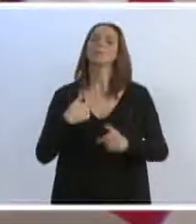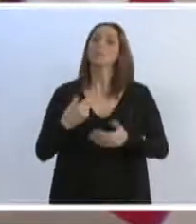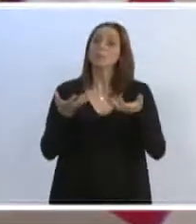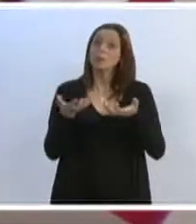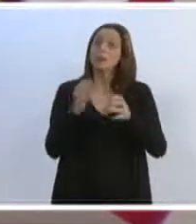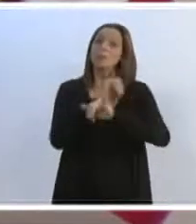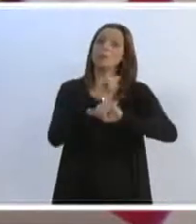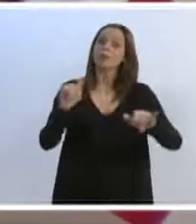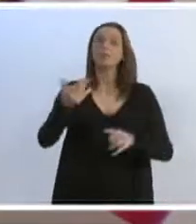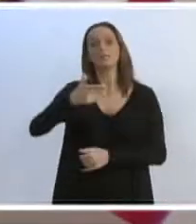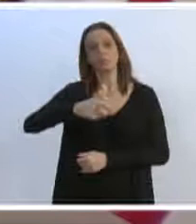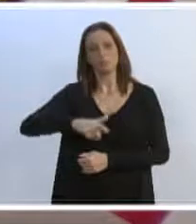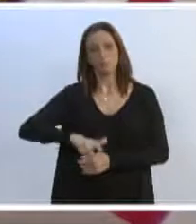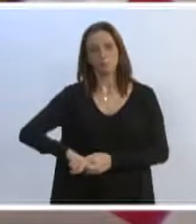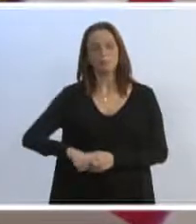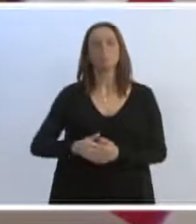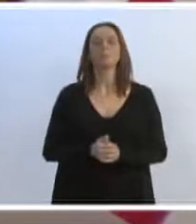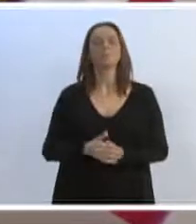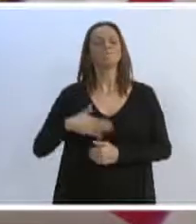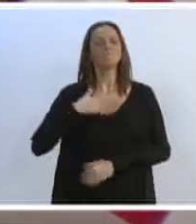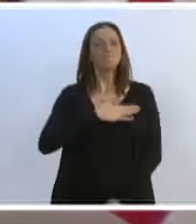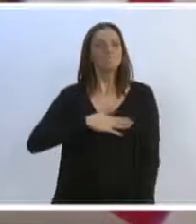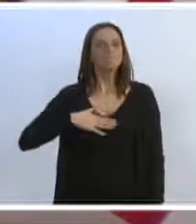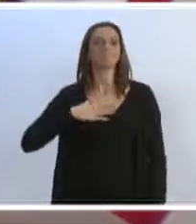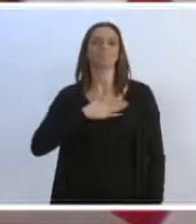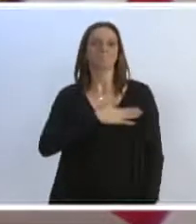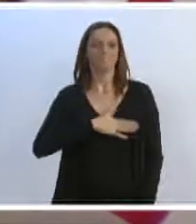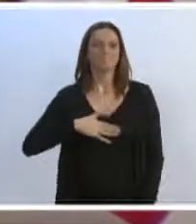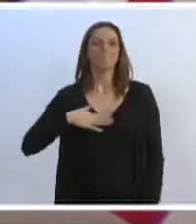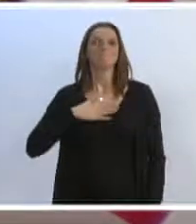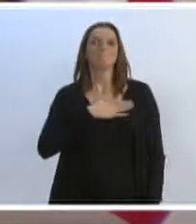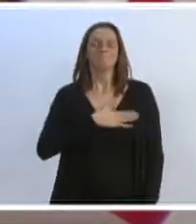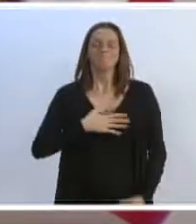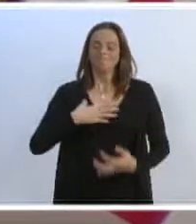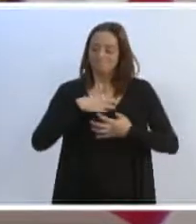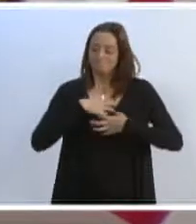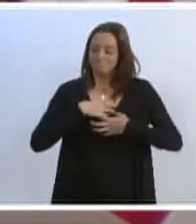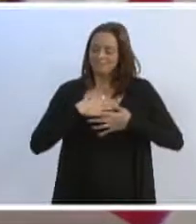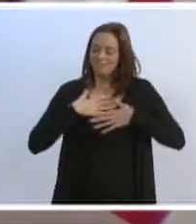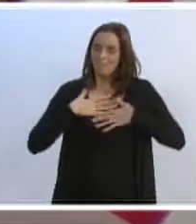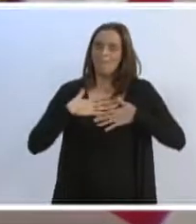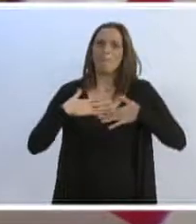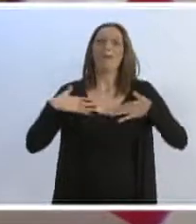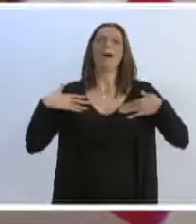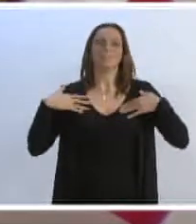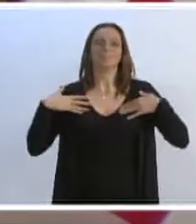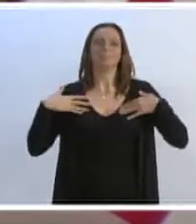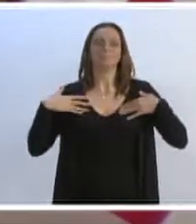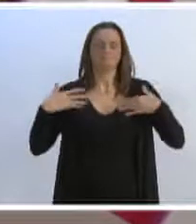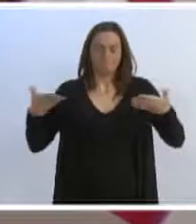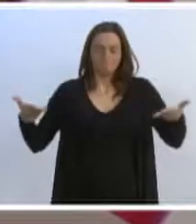O vereador Silvio Zimmermann é proponente desta solenidade e também autor do requerimento de